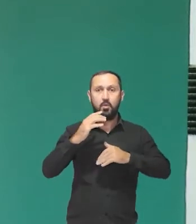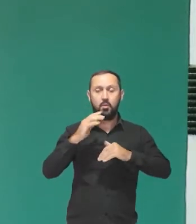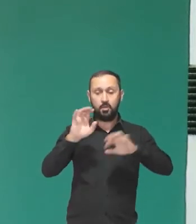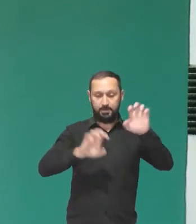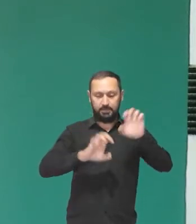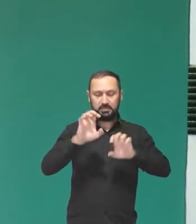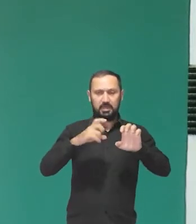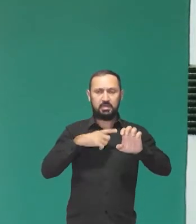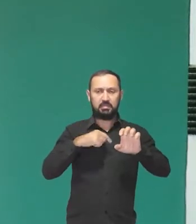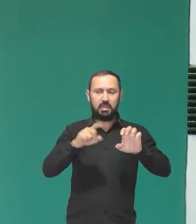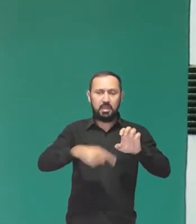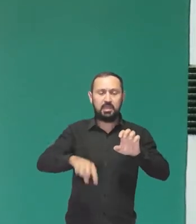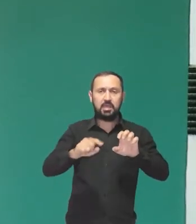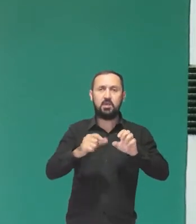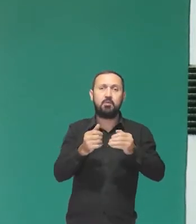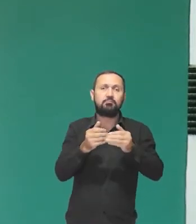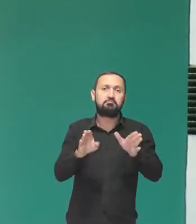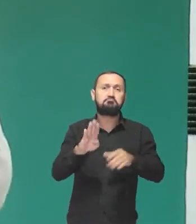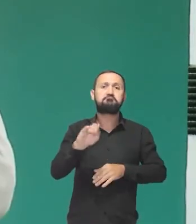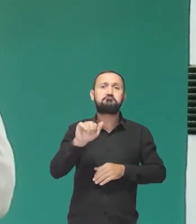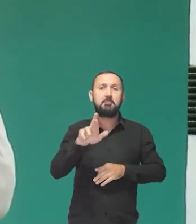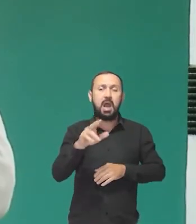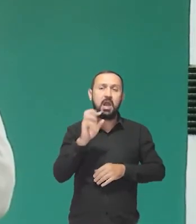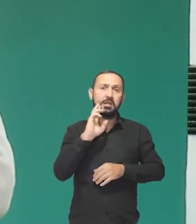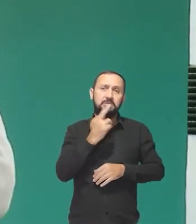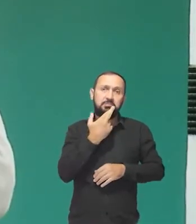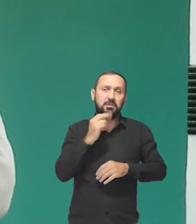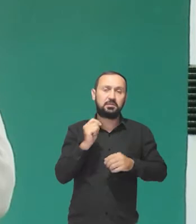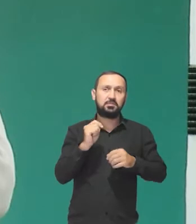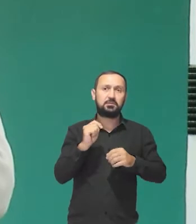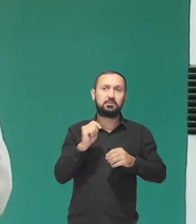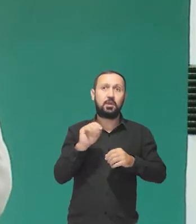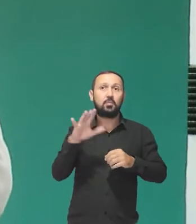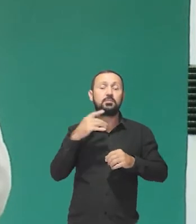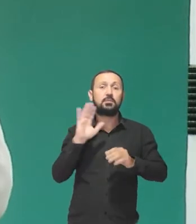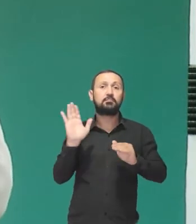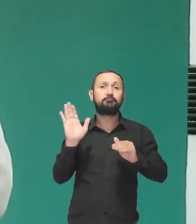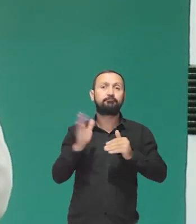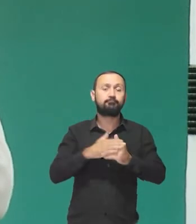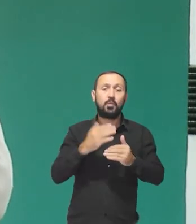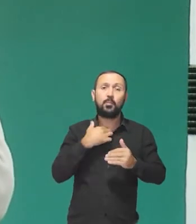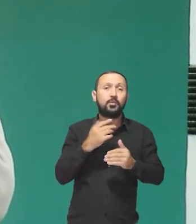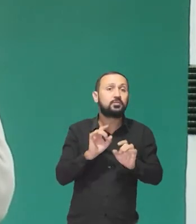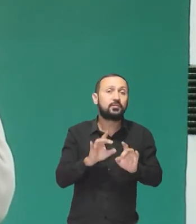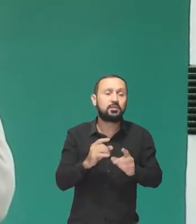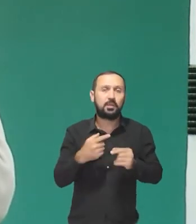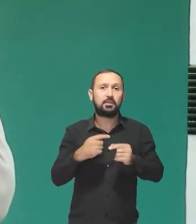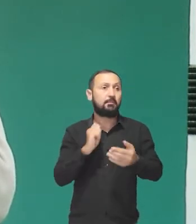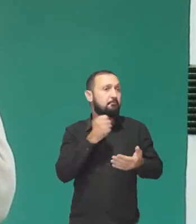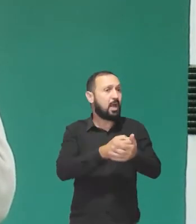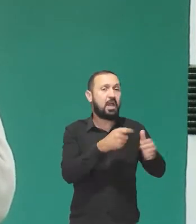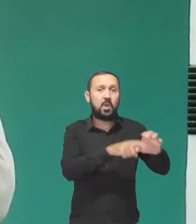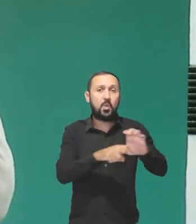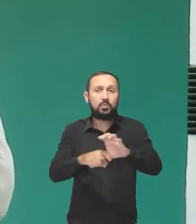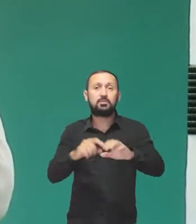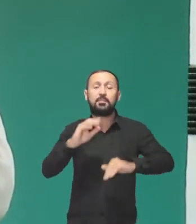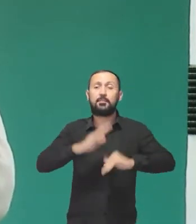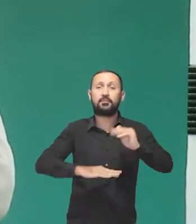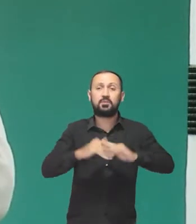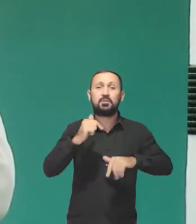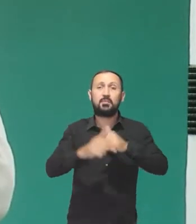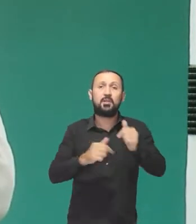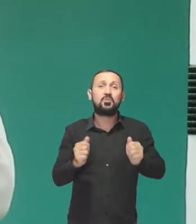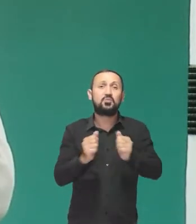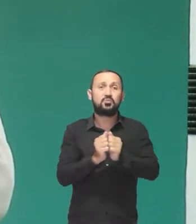tem o seu mercado, a sua lanchonete, e tem que fechar ela. Ele tem que fechar, não pode abrir, ele tem quanto para pagar e funcionários. Ele entra